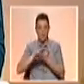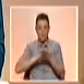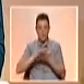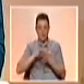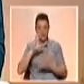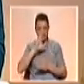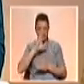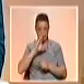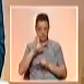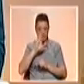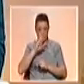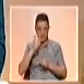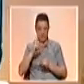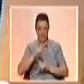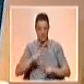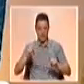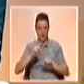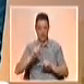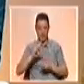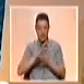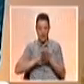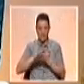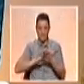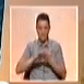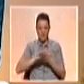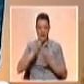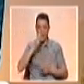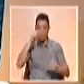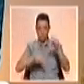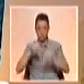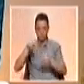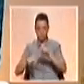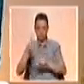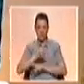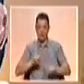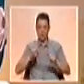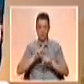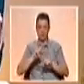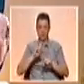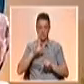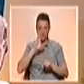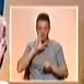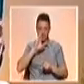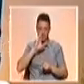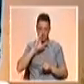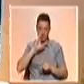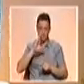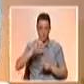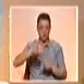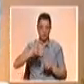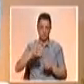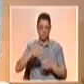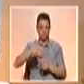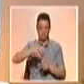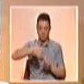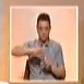Se eu estiver... Eu não sou capaz de estar a lavar a louça com a água a correr. Se tiver... Quando lavo coisas à mão... Sempre à medida